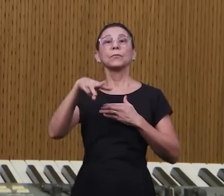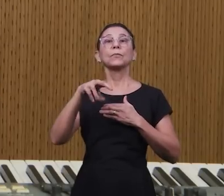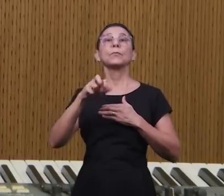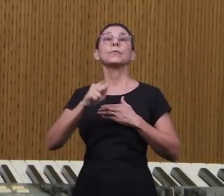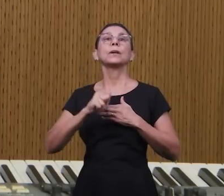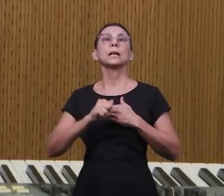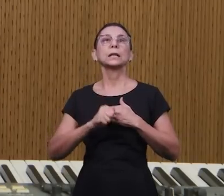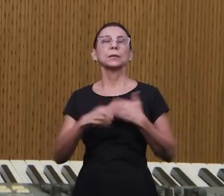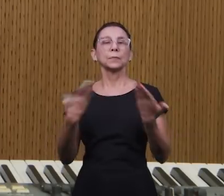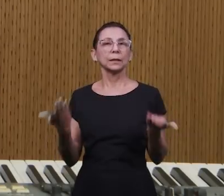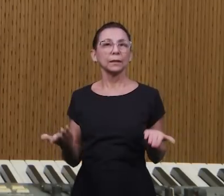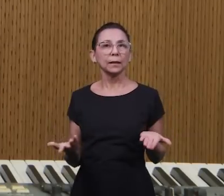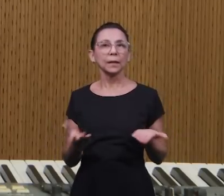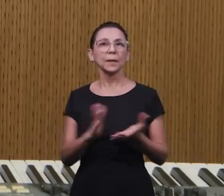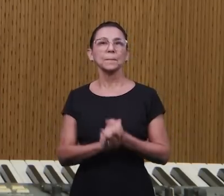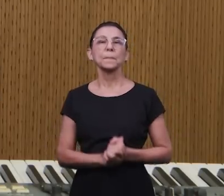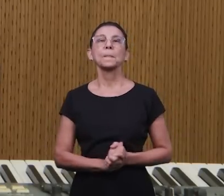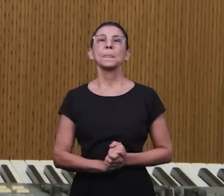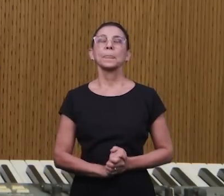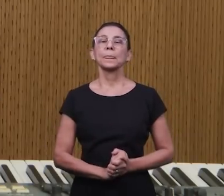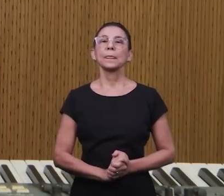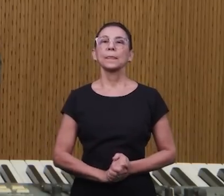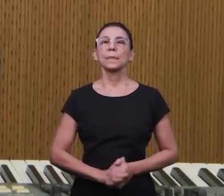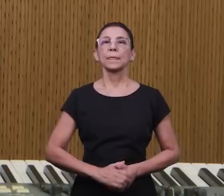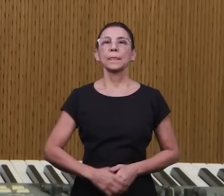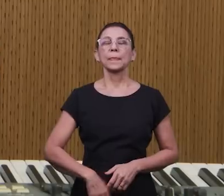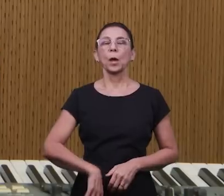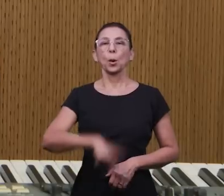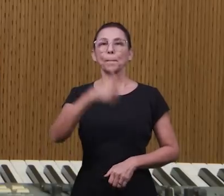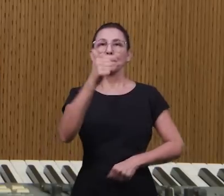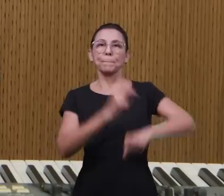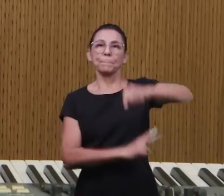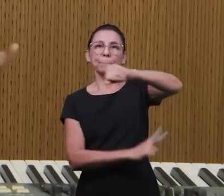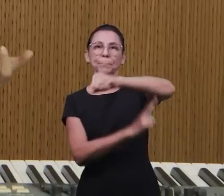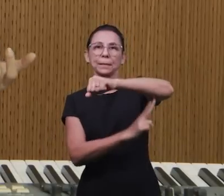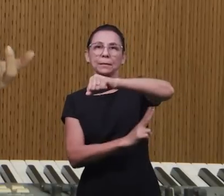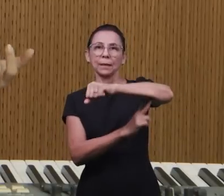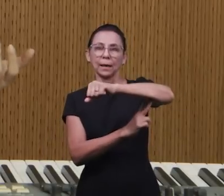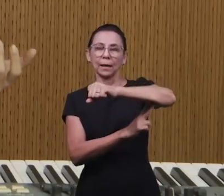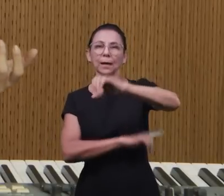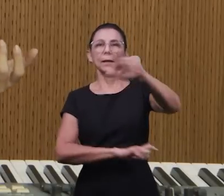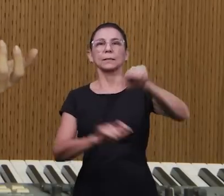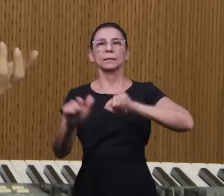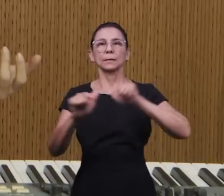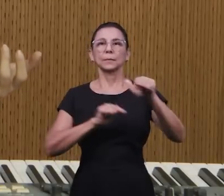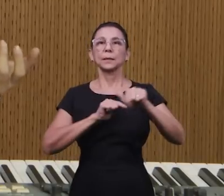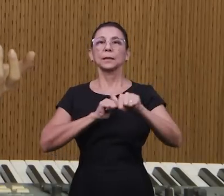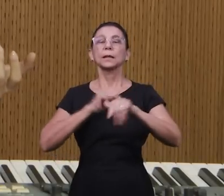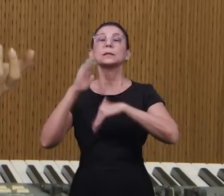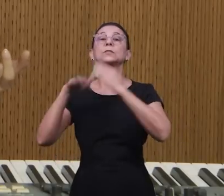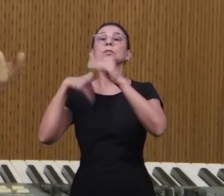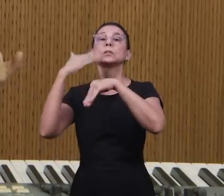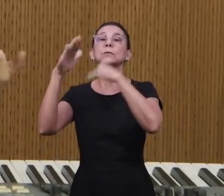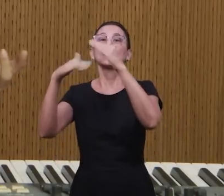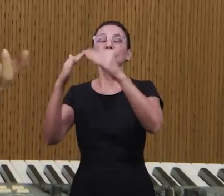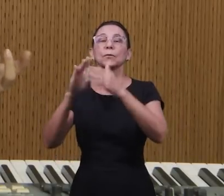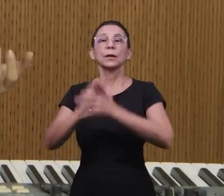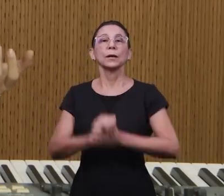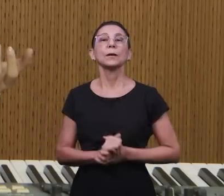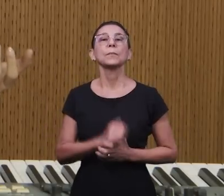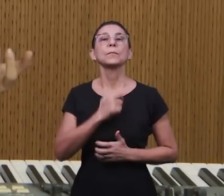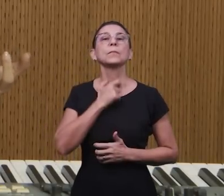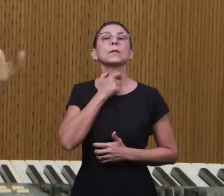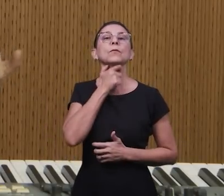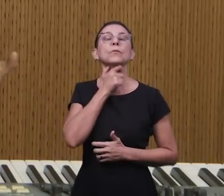a base da nossa voz. O primeiro pilar que precisa ser trabalhado, desenvolvido para a nossa